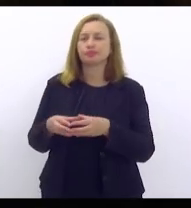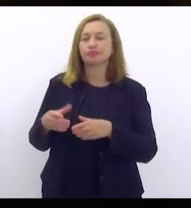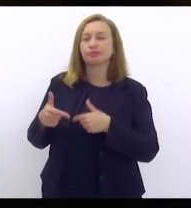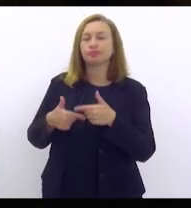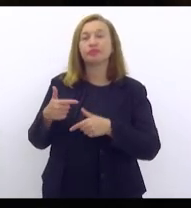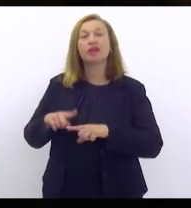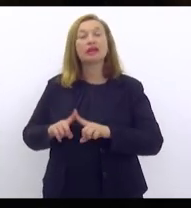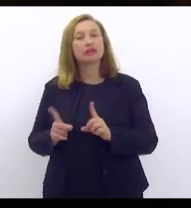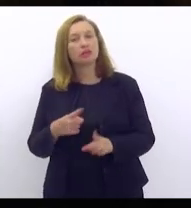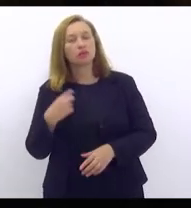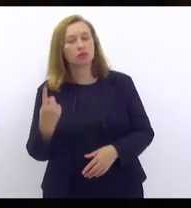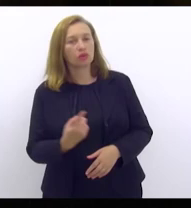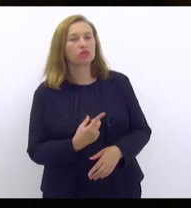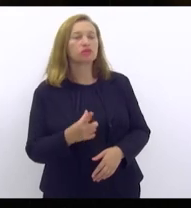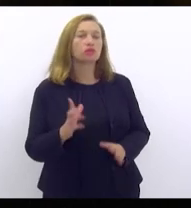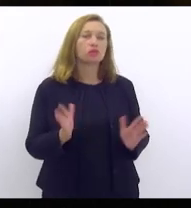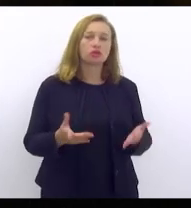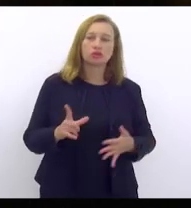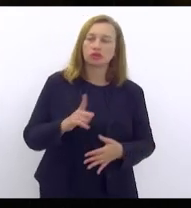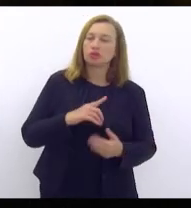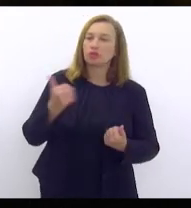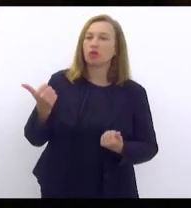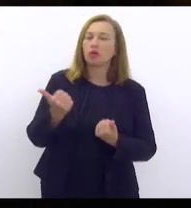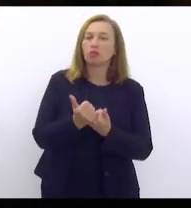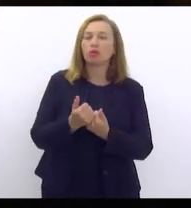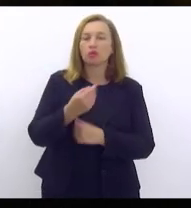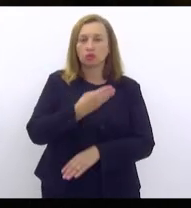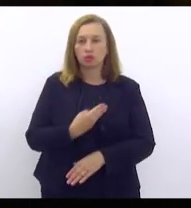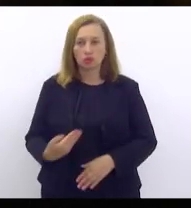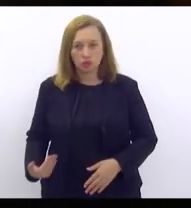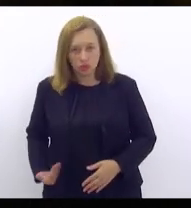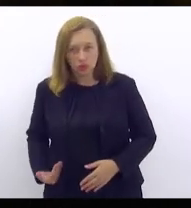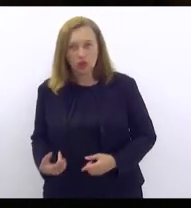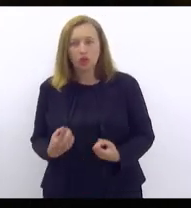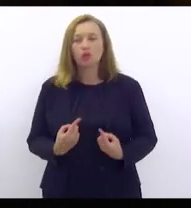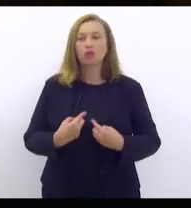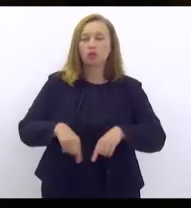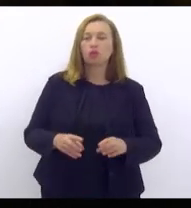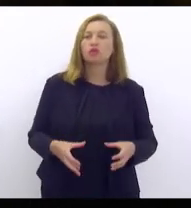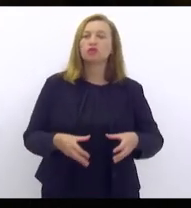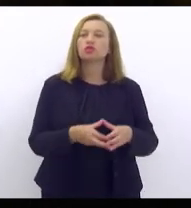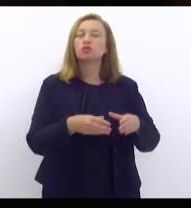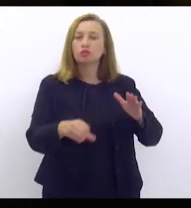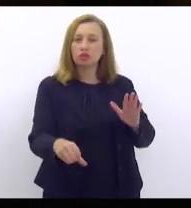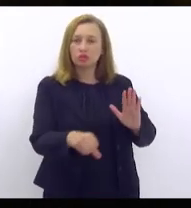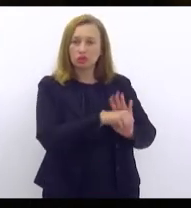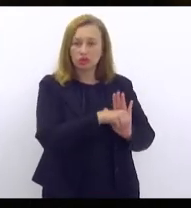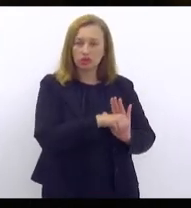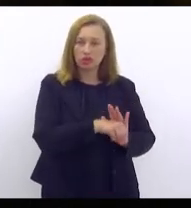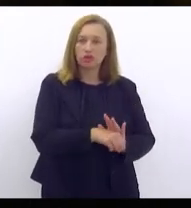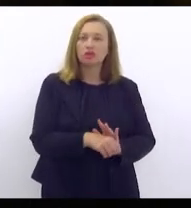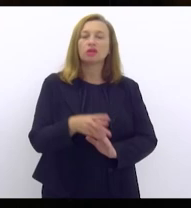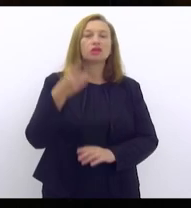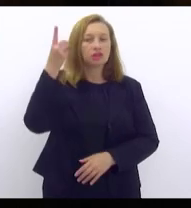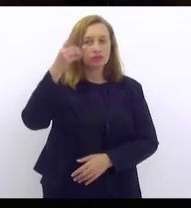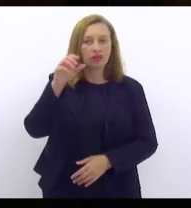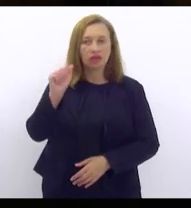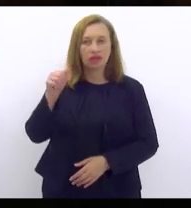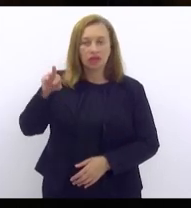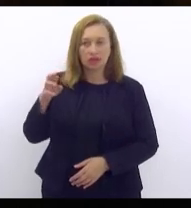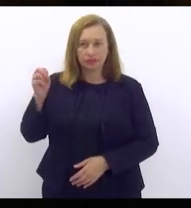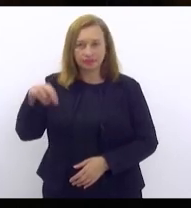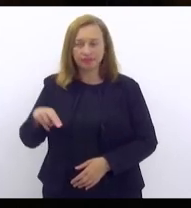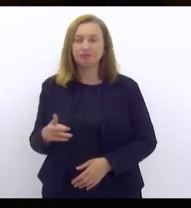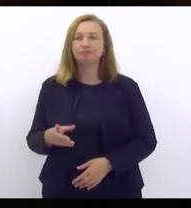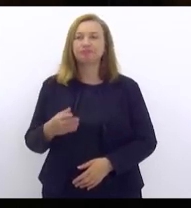Então, nós temos hoje o apoio do governador, né, contra essas operações ilegais, deputado Anderson Moraes. Uma